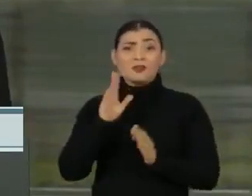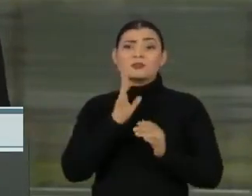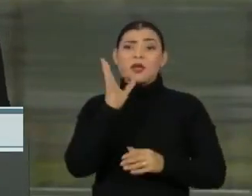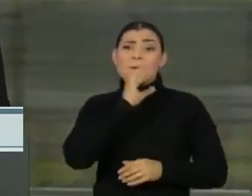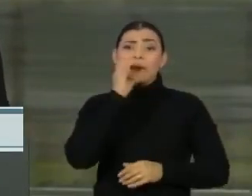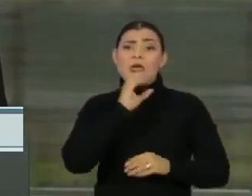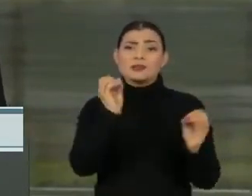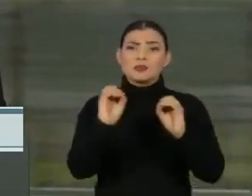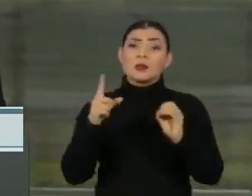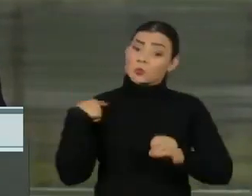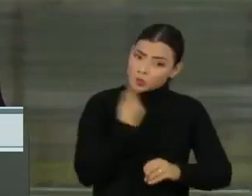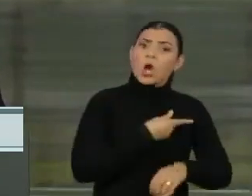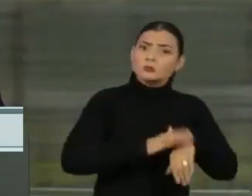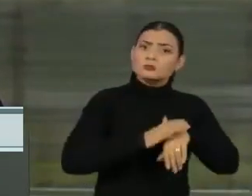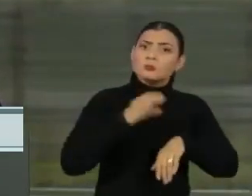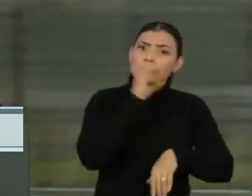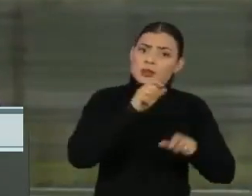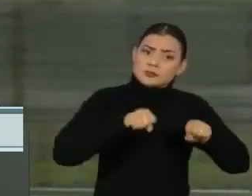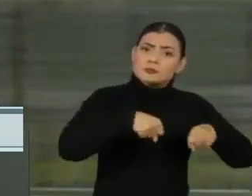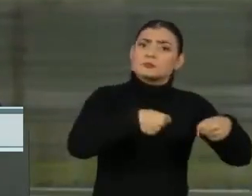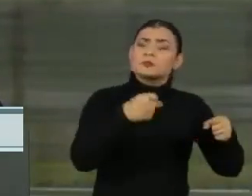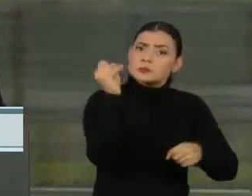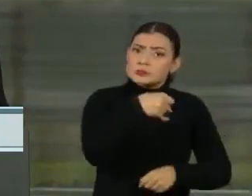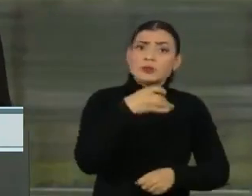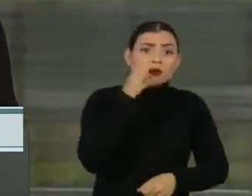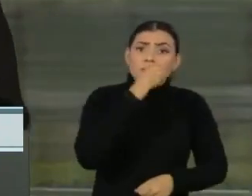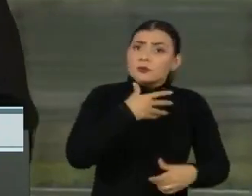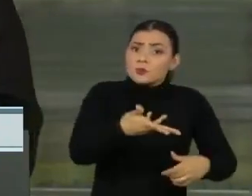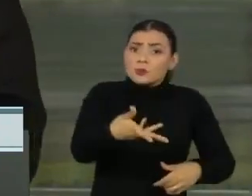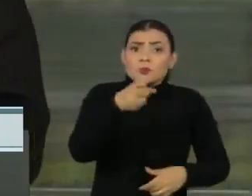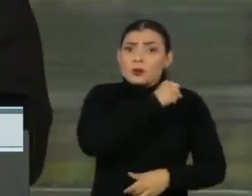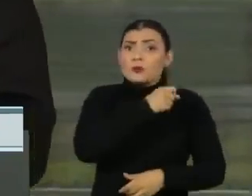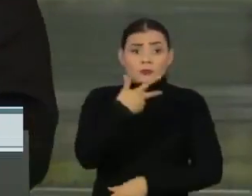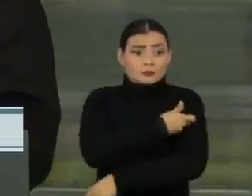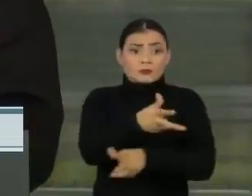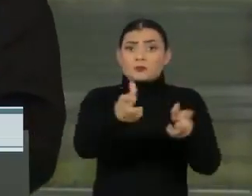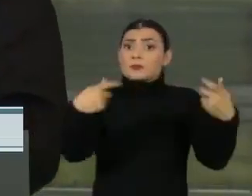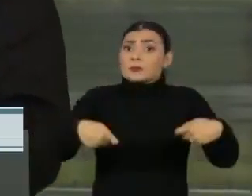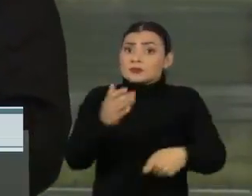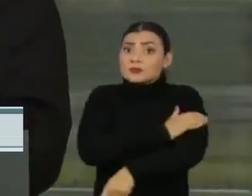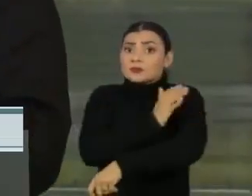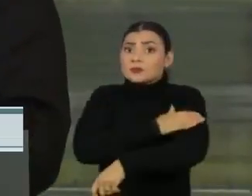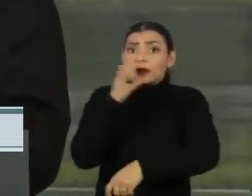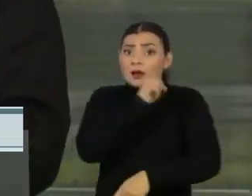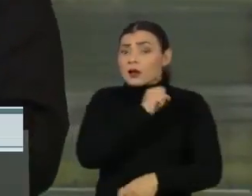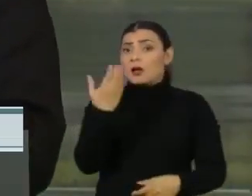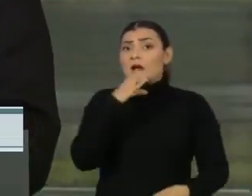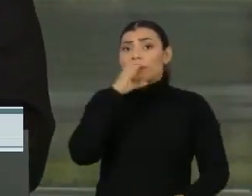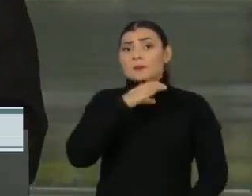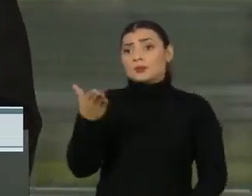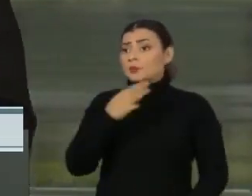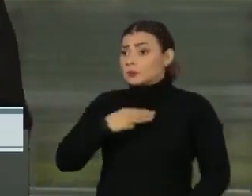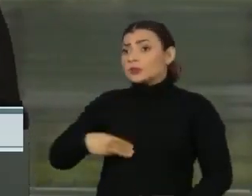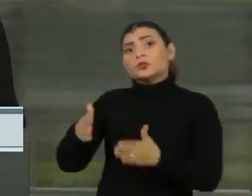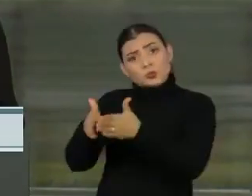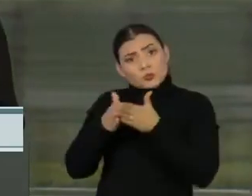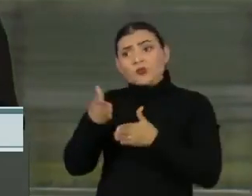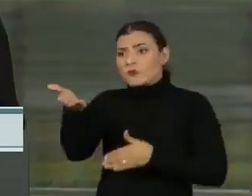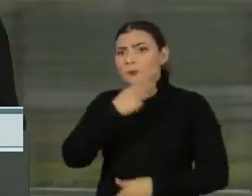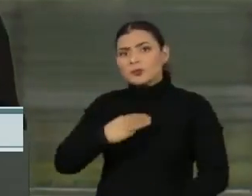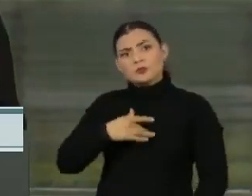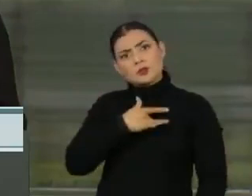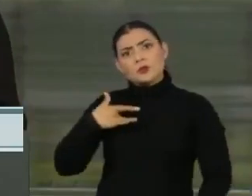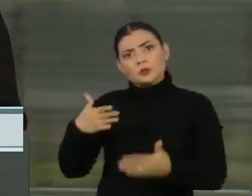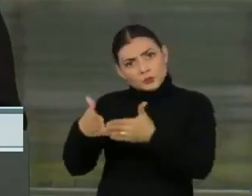pressa. Nós temos, e os brasileiros que precisam da vacina no braço, tem pressa, ministro. Nós pedimos que o senhor